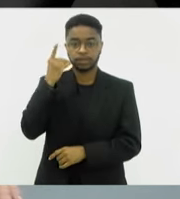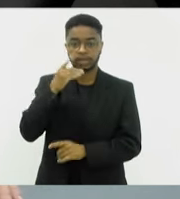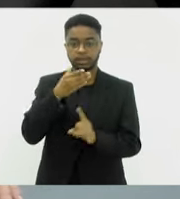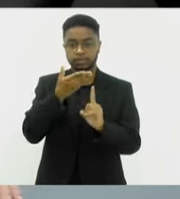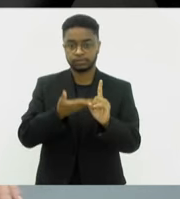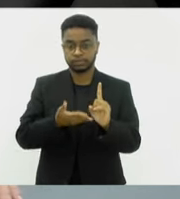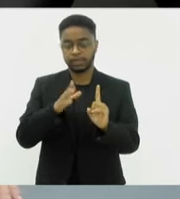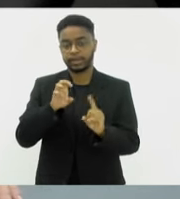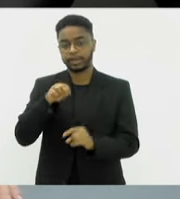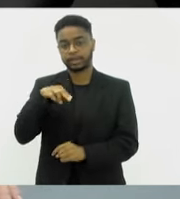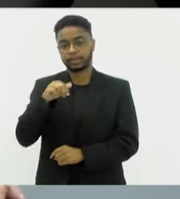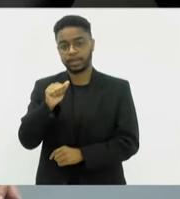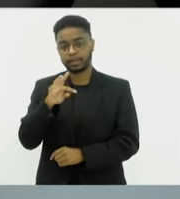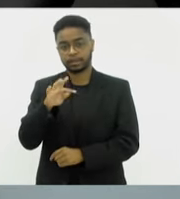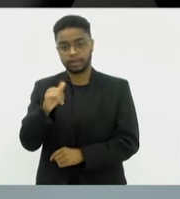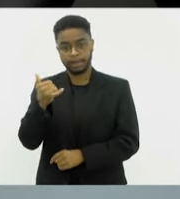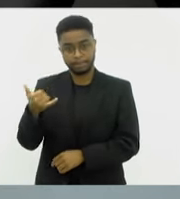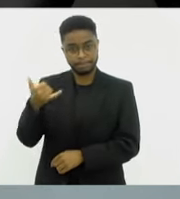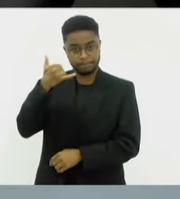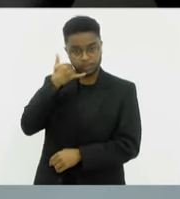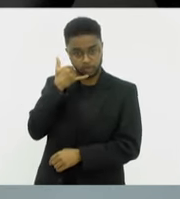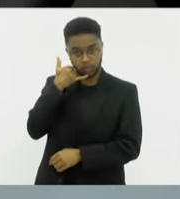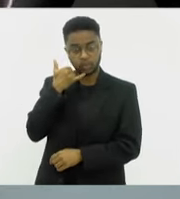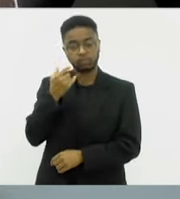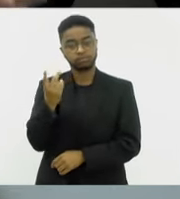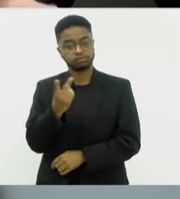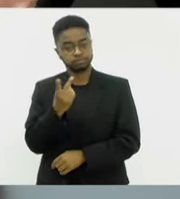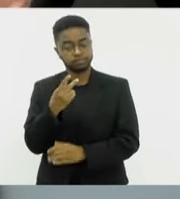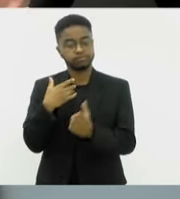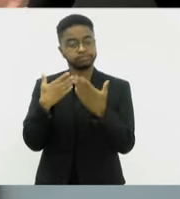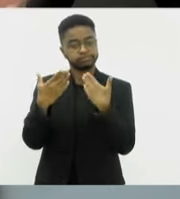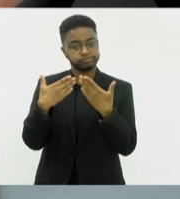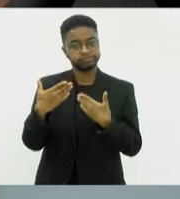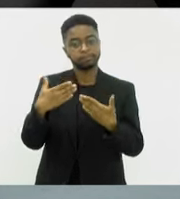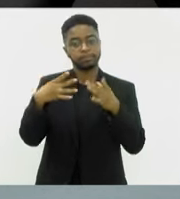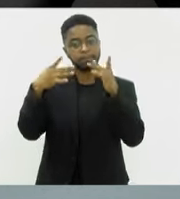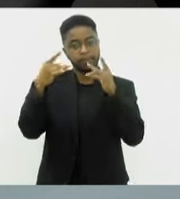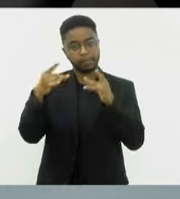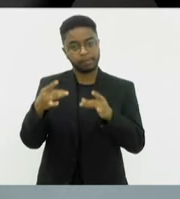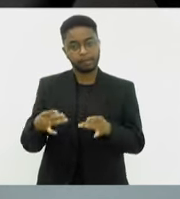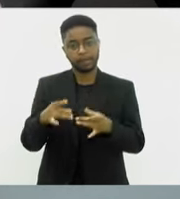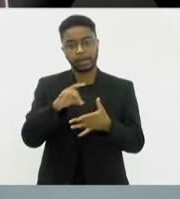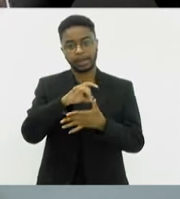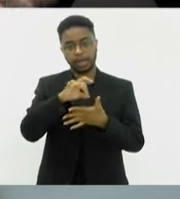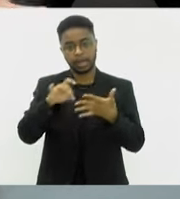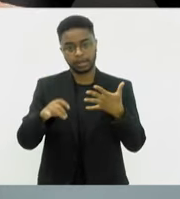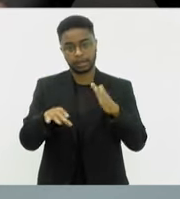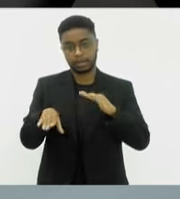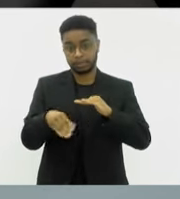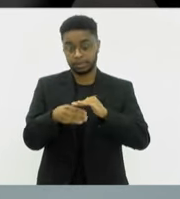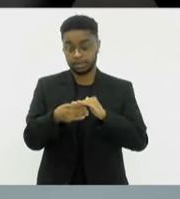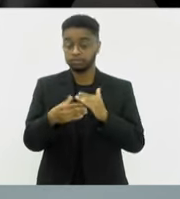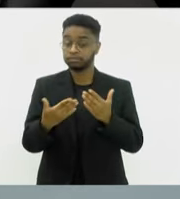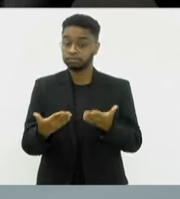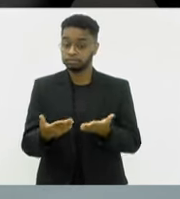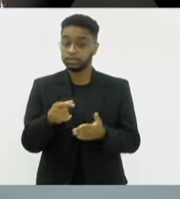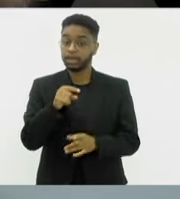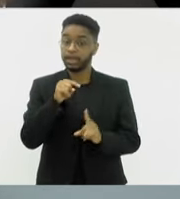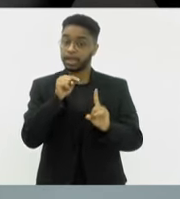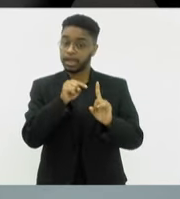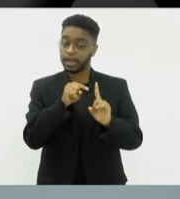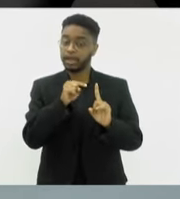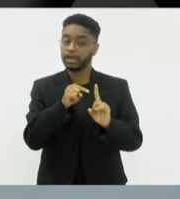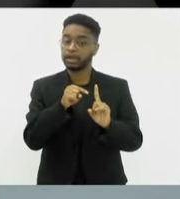Renata. E conversamos sobre todas as emendas. E exatamente ela me